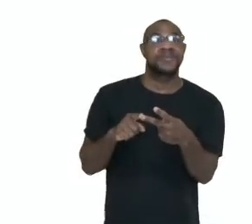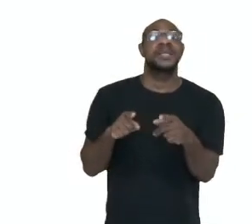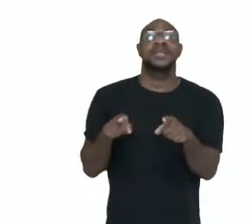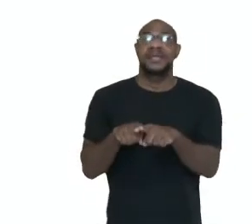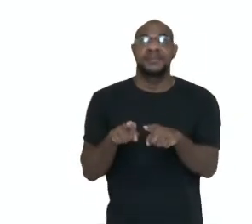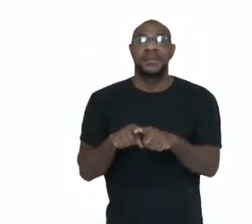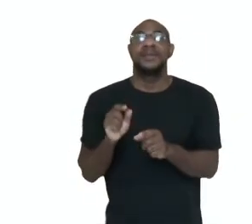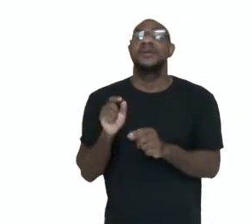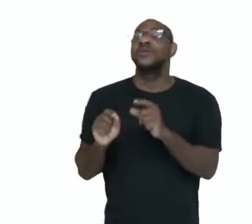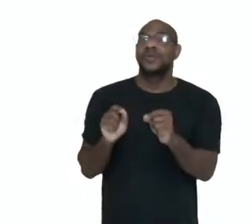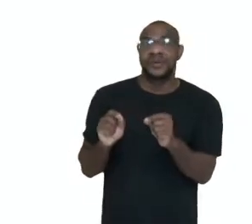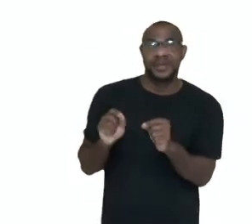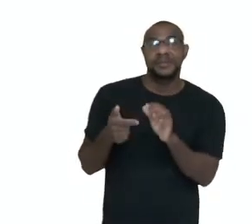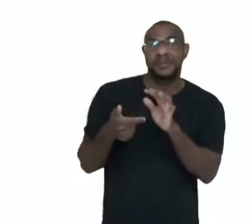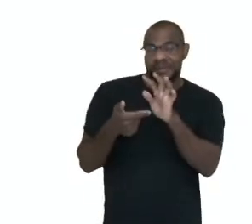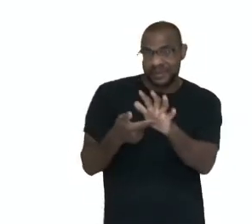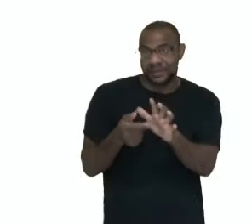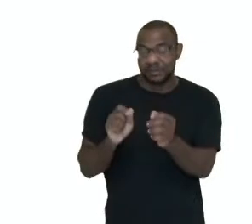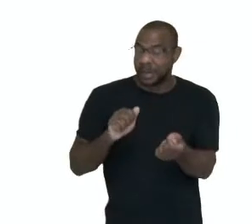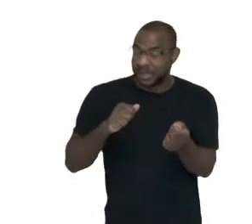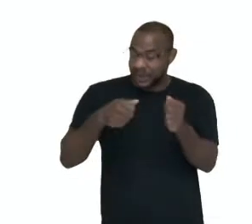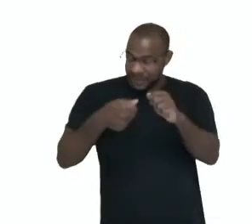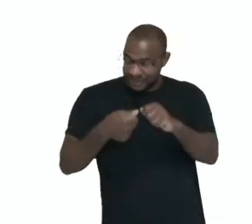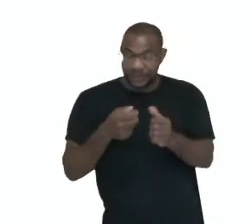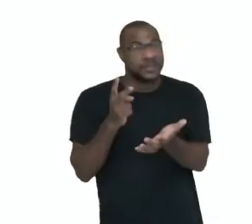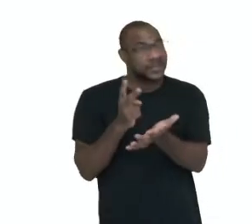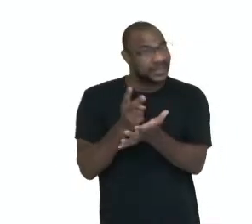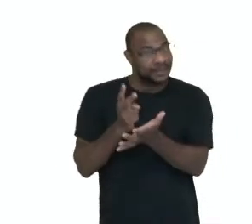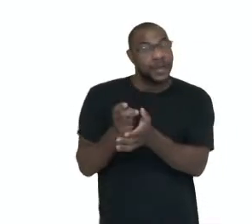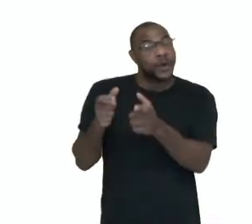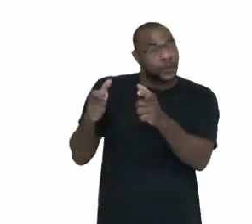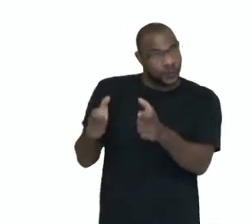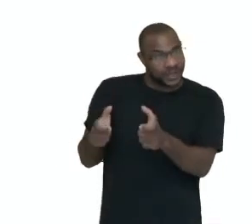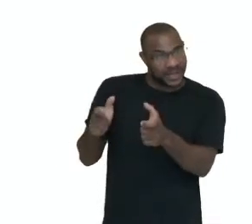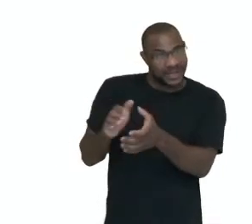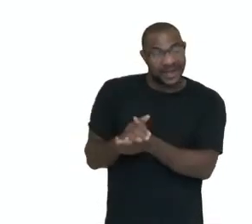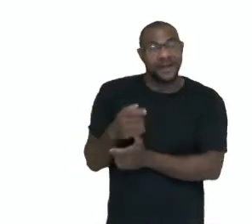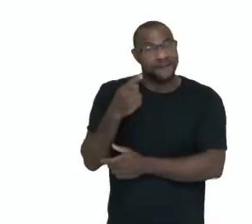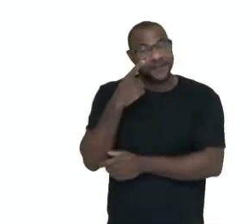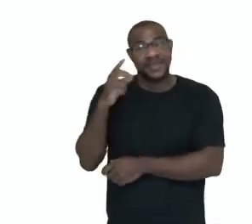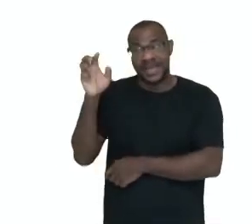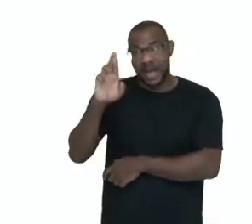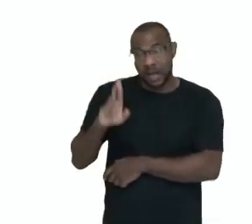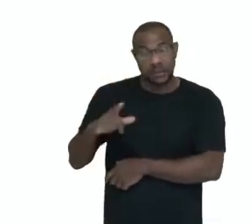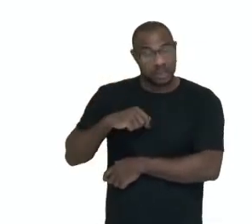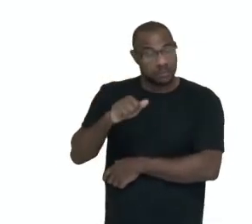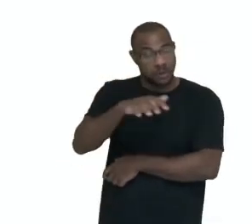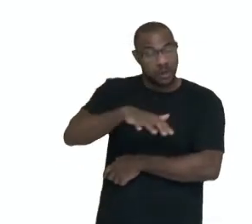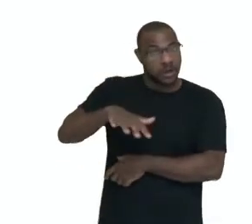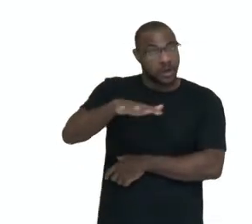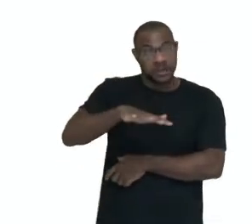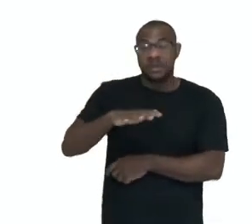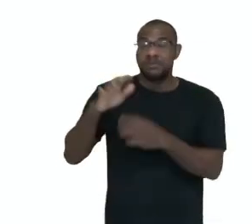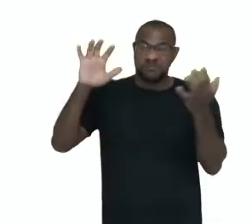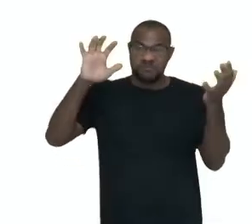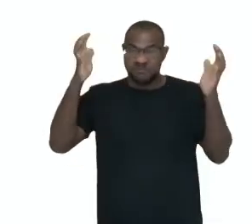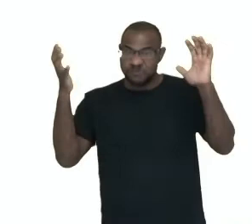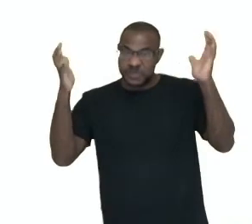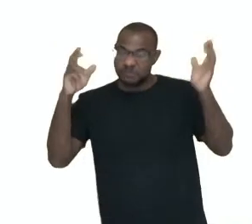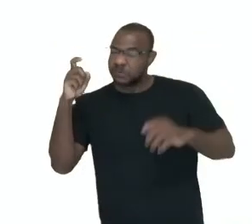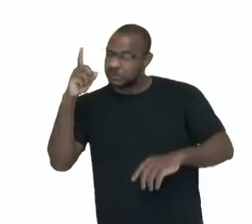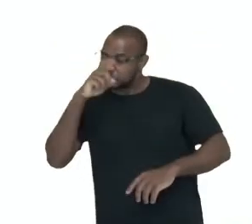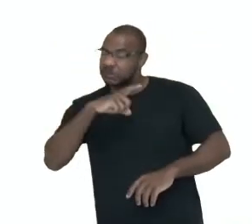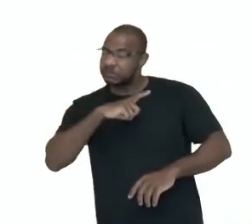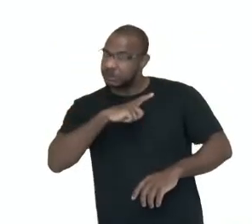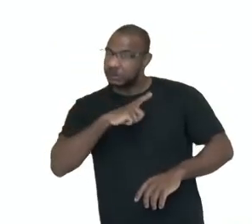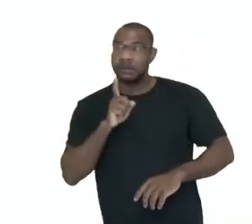isso representando uma adequação sempre ao lugar, visto que a Rússia tem áreas de clima muito difícil. Nos